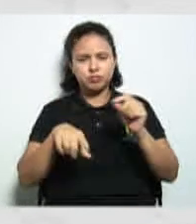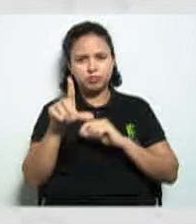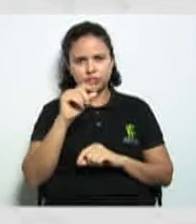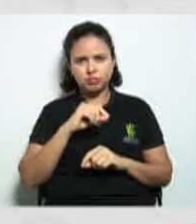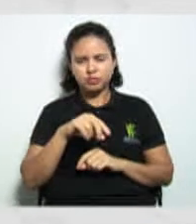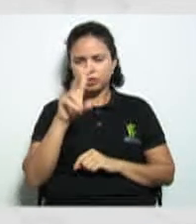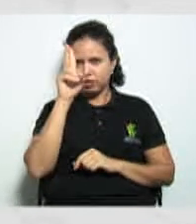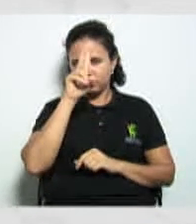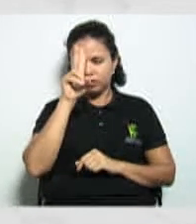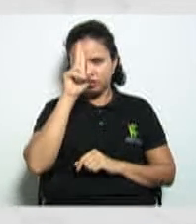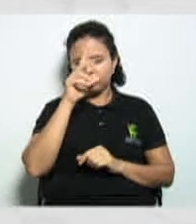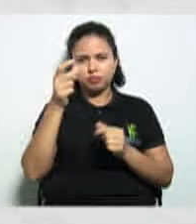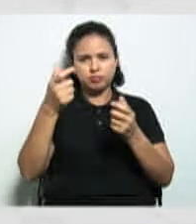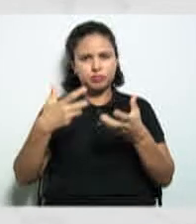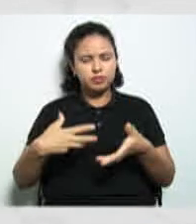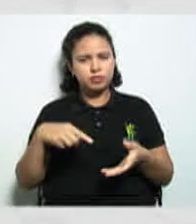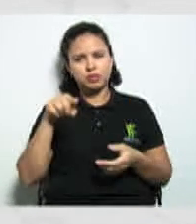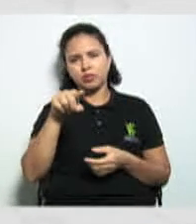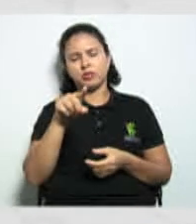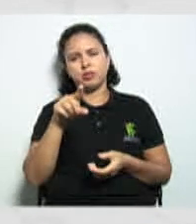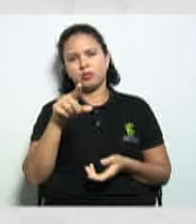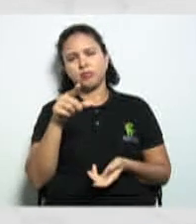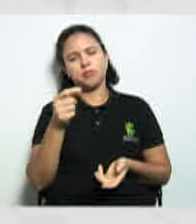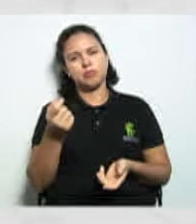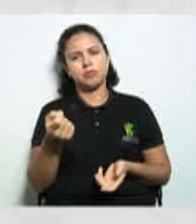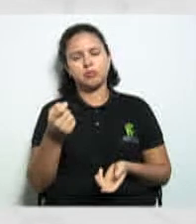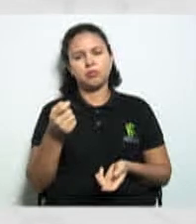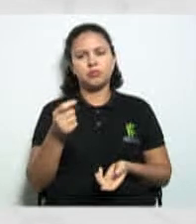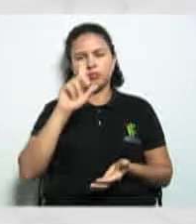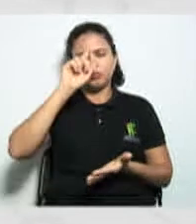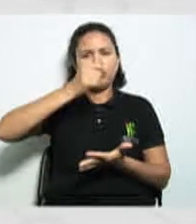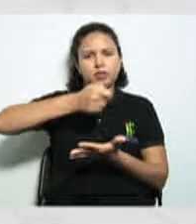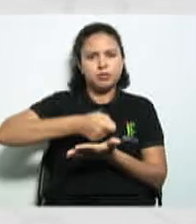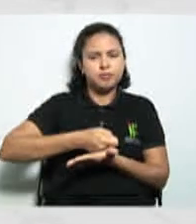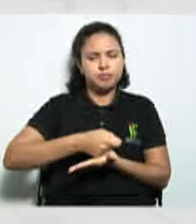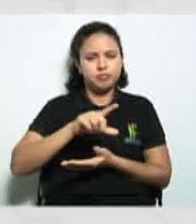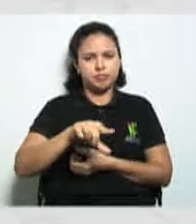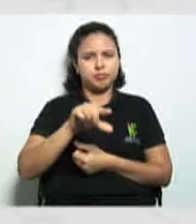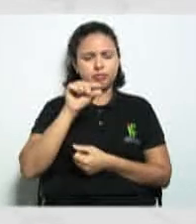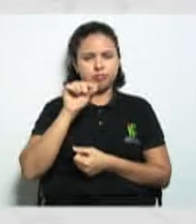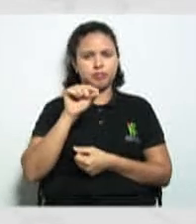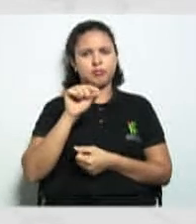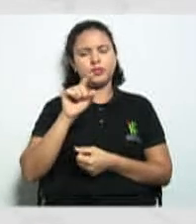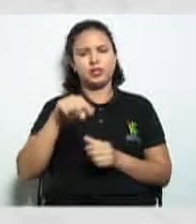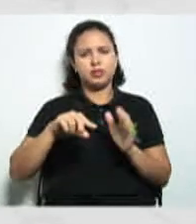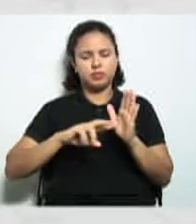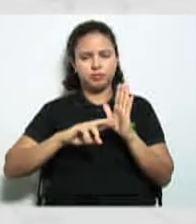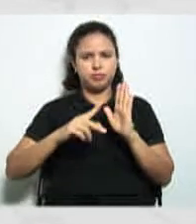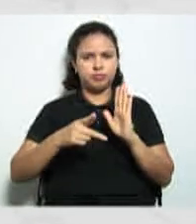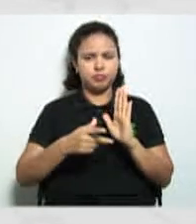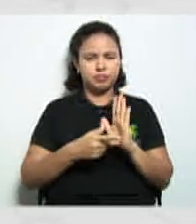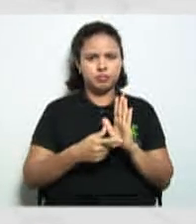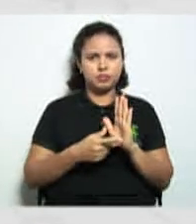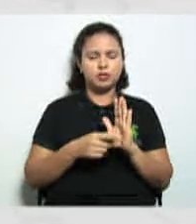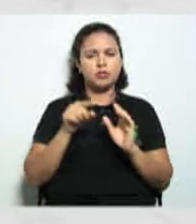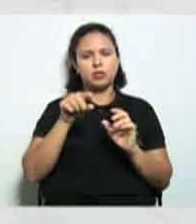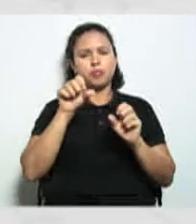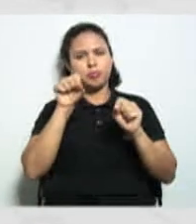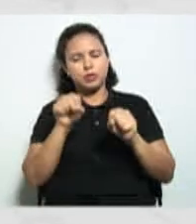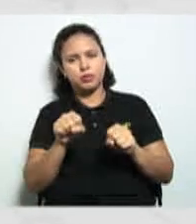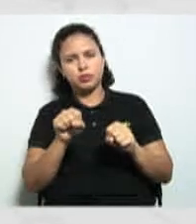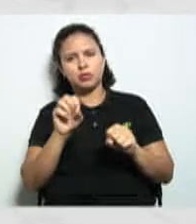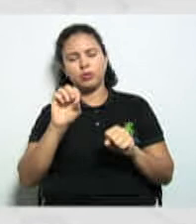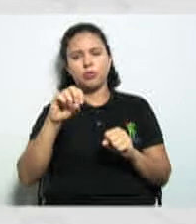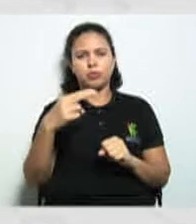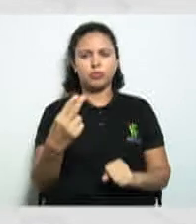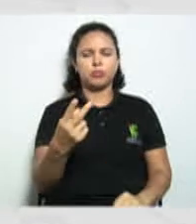Facultado, lembra que a gente falou que é opcional ou obrigatório? Então, facultado é um sinônimo de opcional, ou seja, eu posso ou